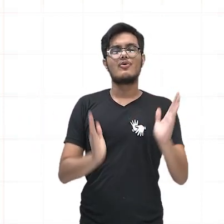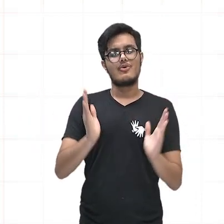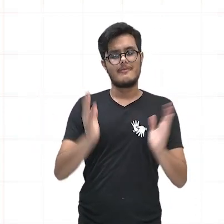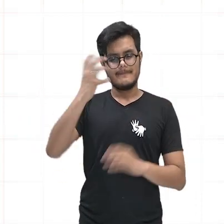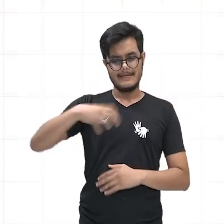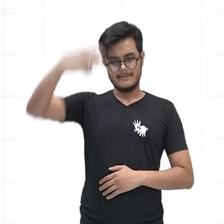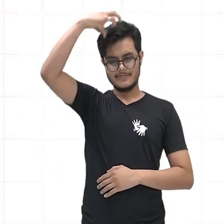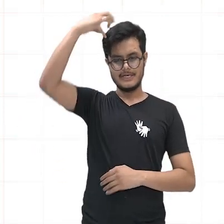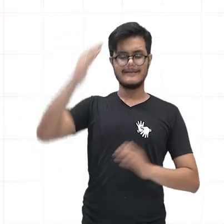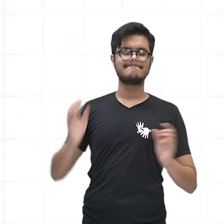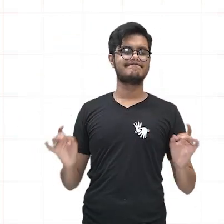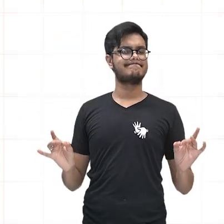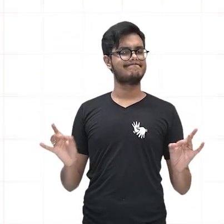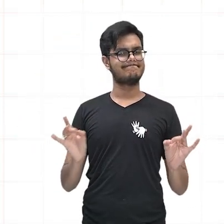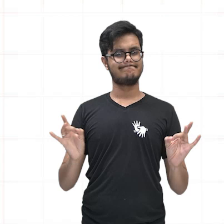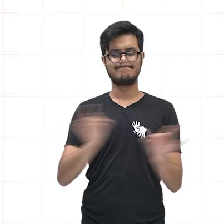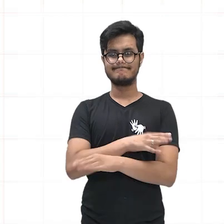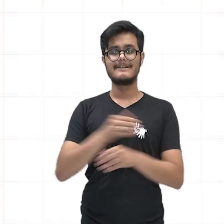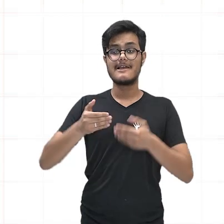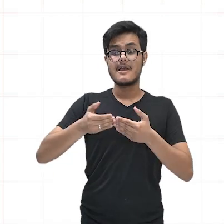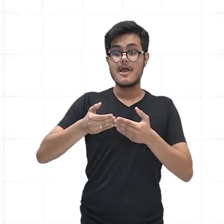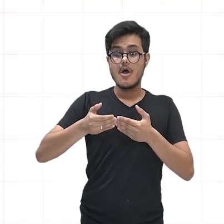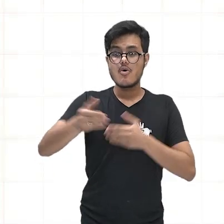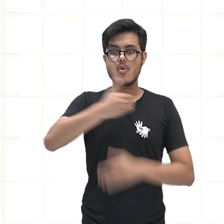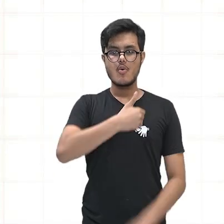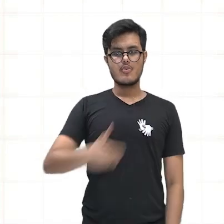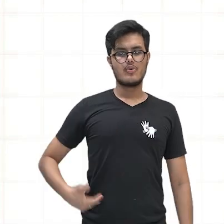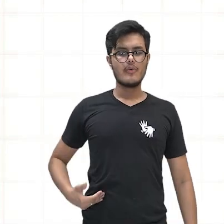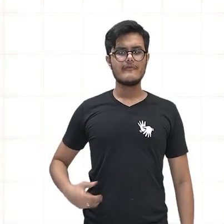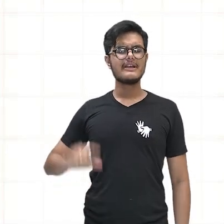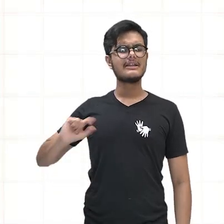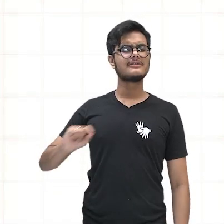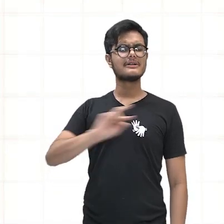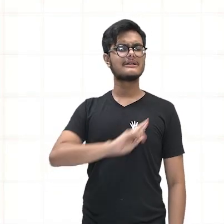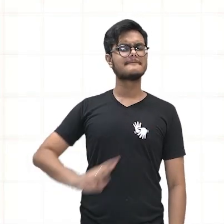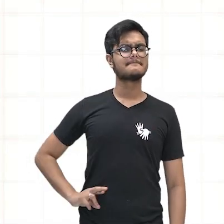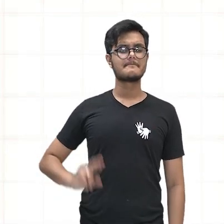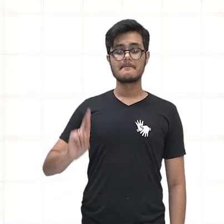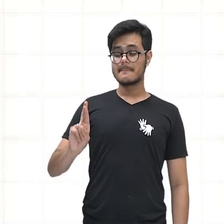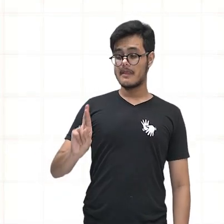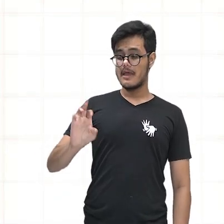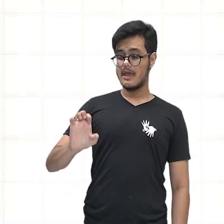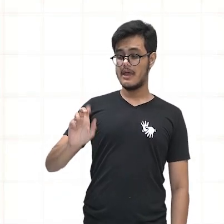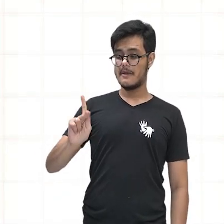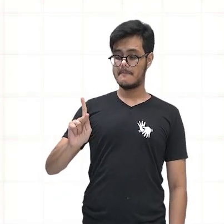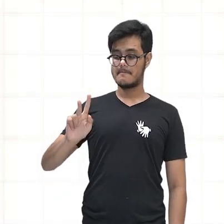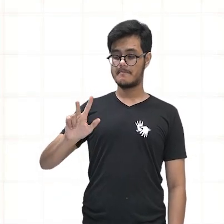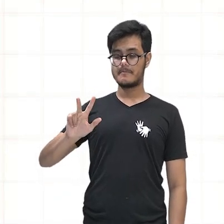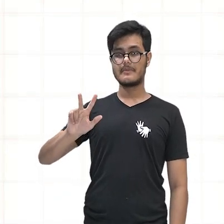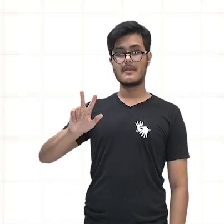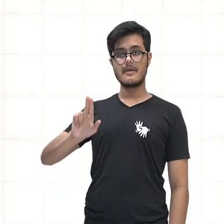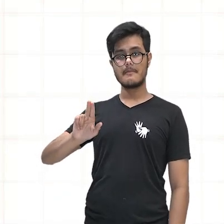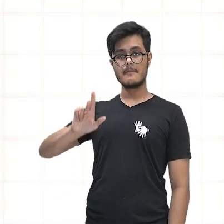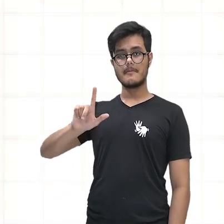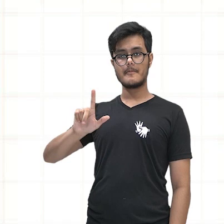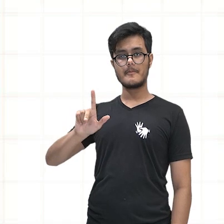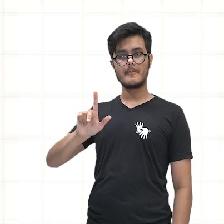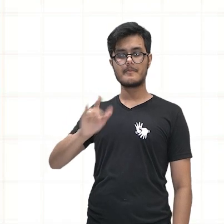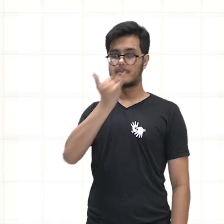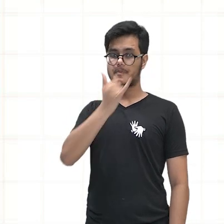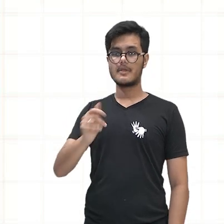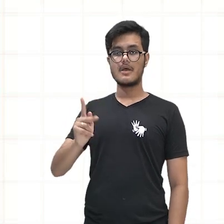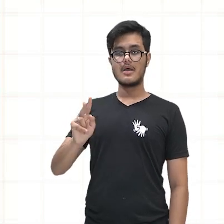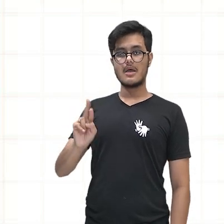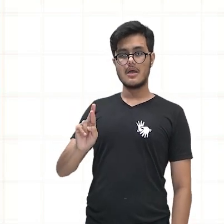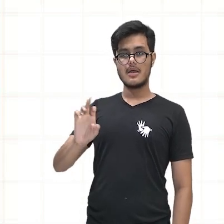monarquia Roma então passaria adotar um novo sistema de governo que seria a república tá